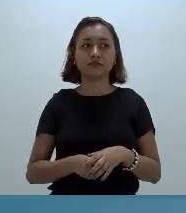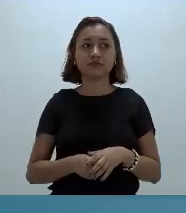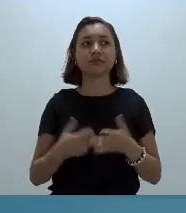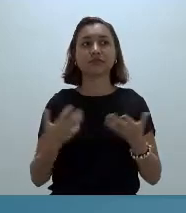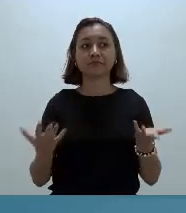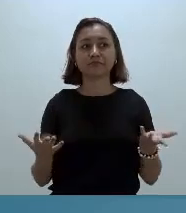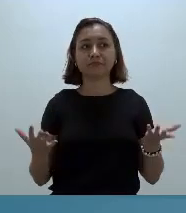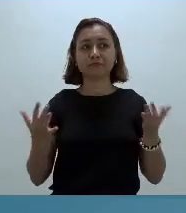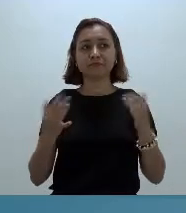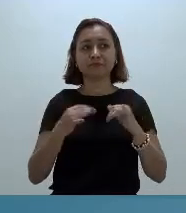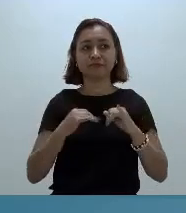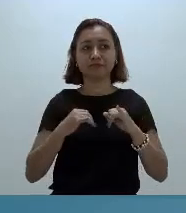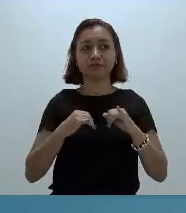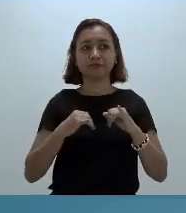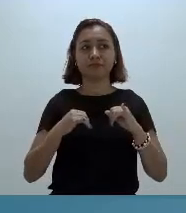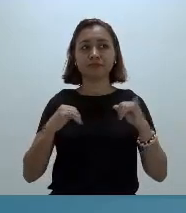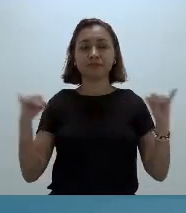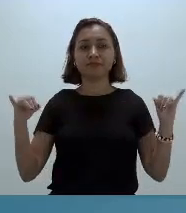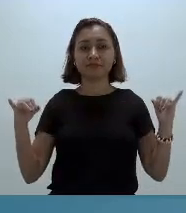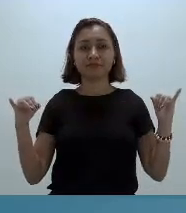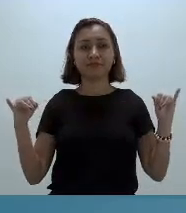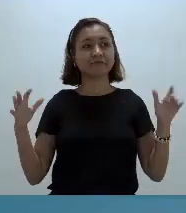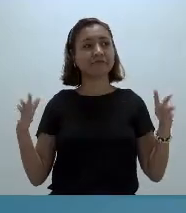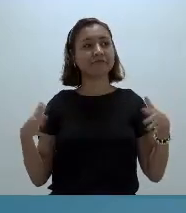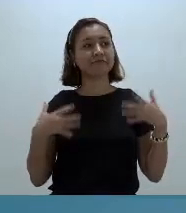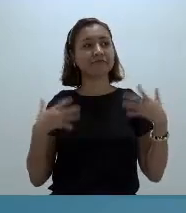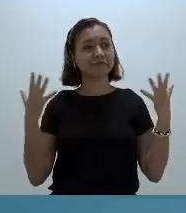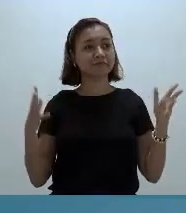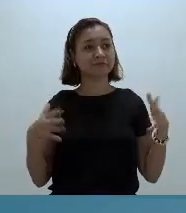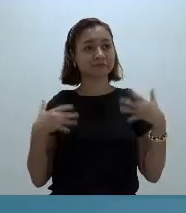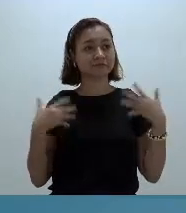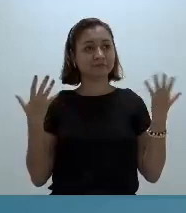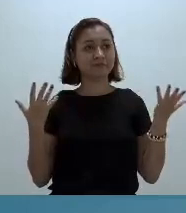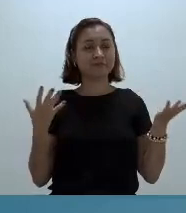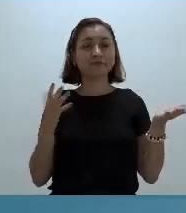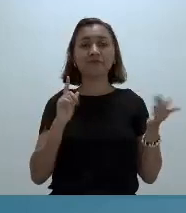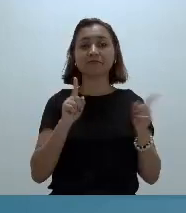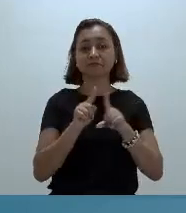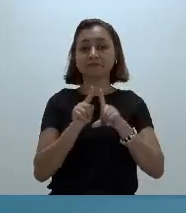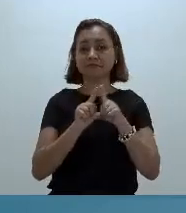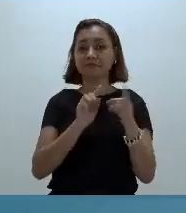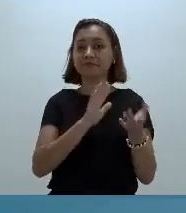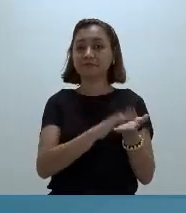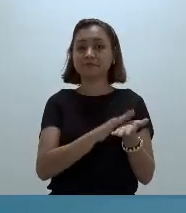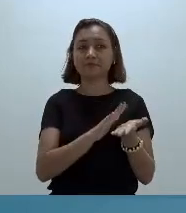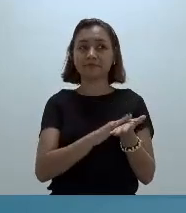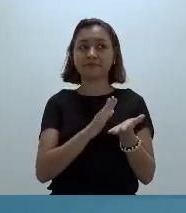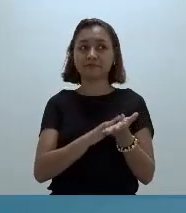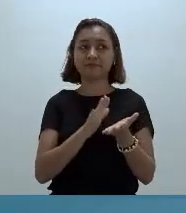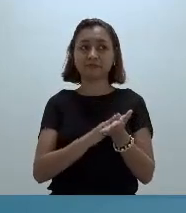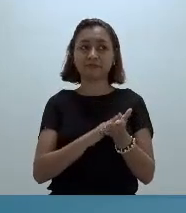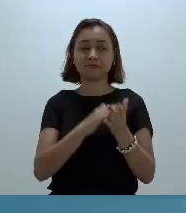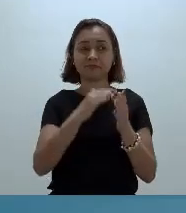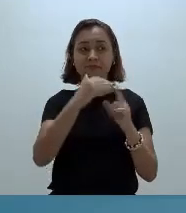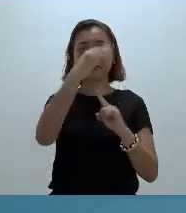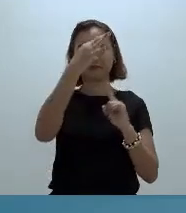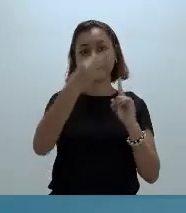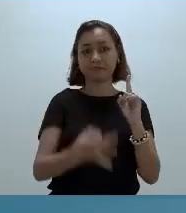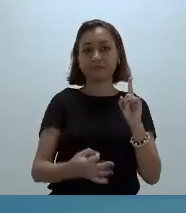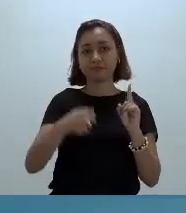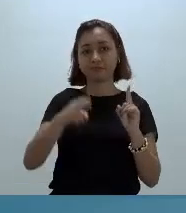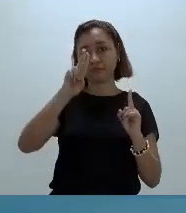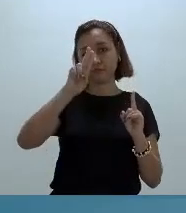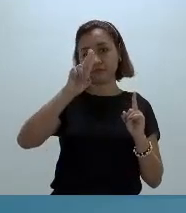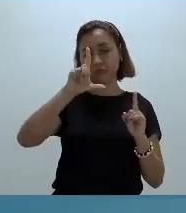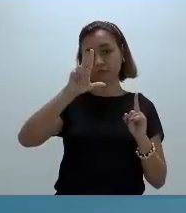anunciamos com muita alegria e parabenizamos a desembargadora Luana de Nazaré